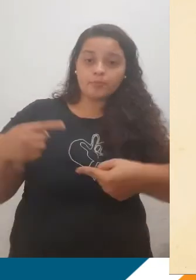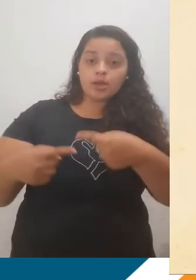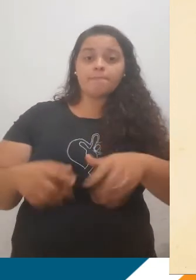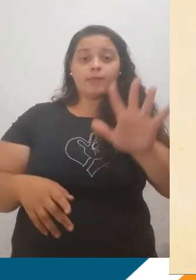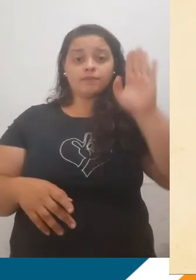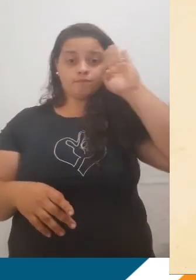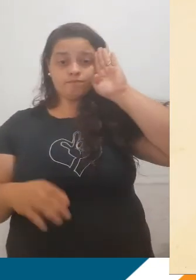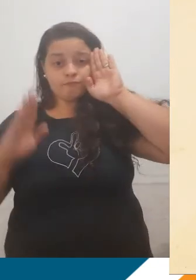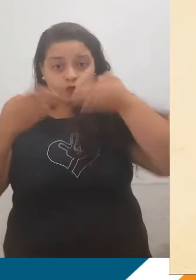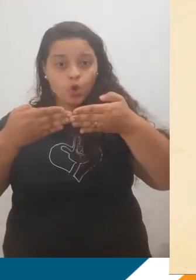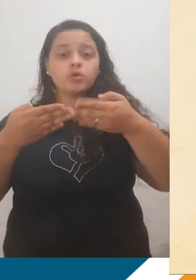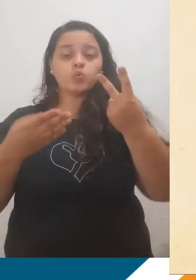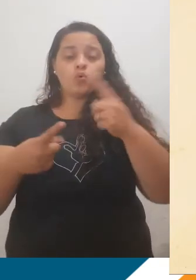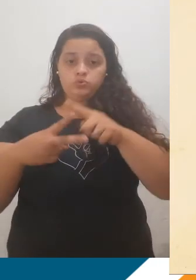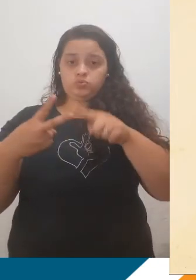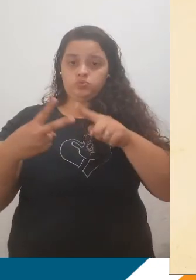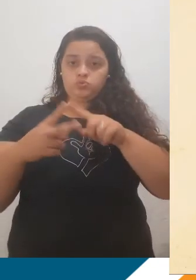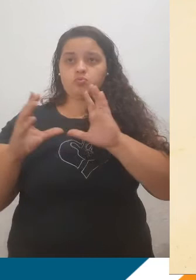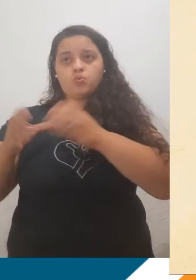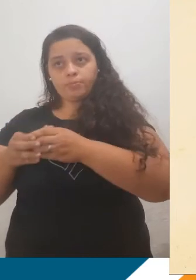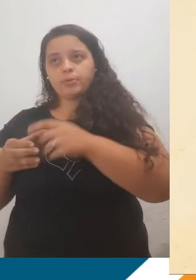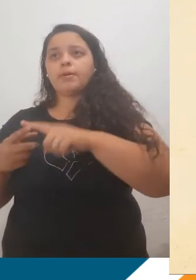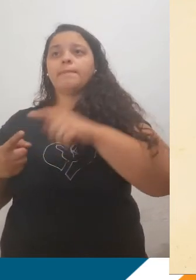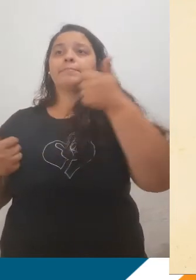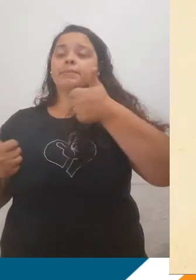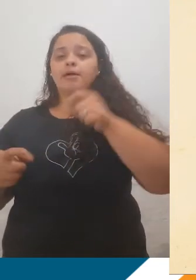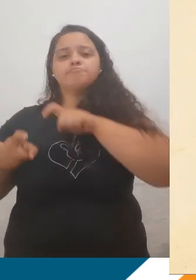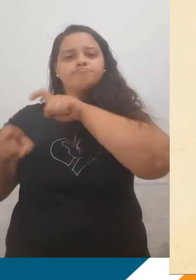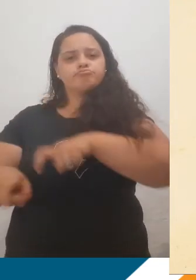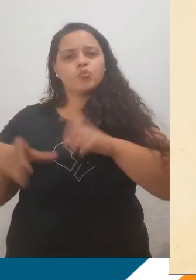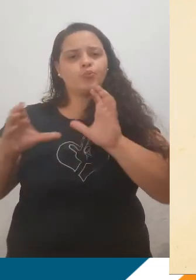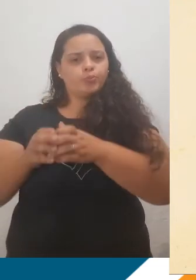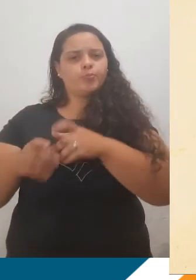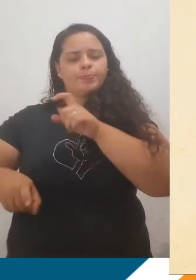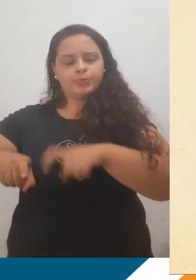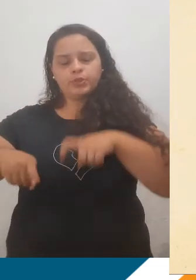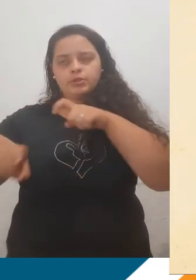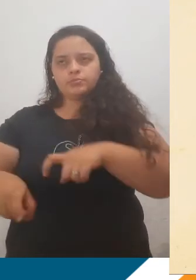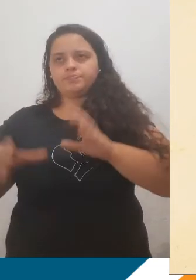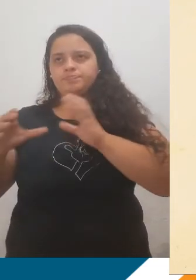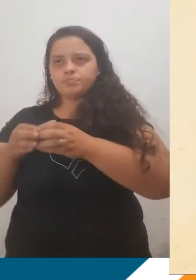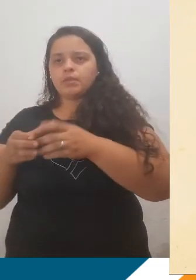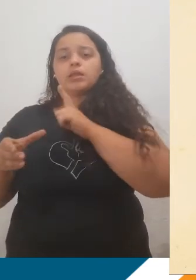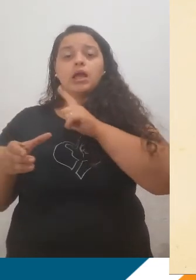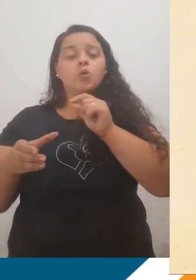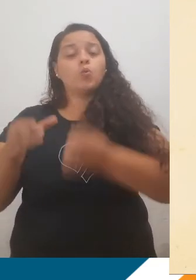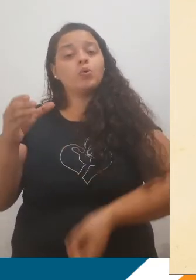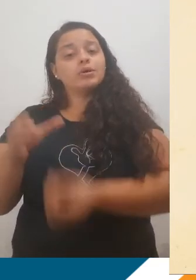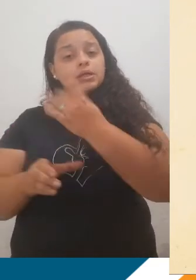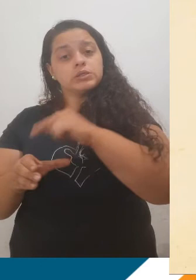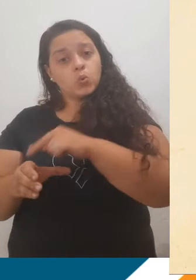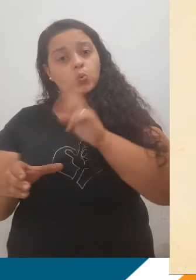dois desses grupos. O primeiro deles, as ligas camponesas. A gente tem uma criação, né, a criação de um